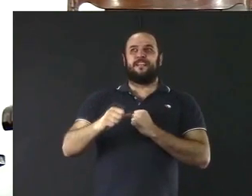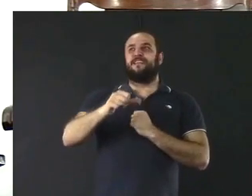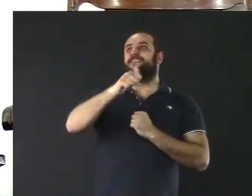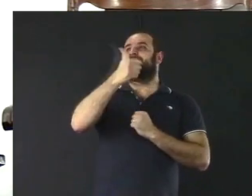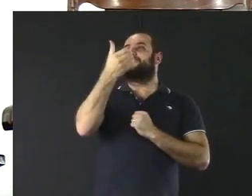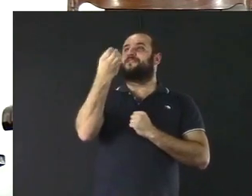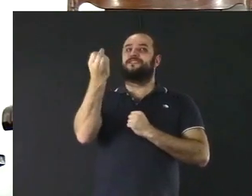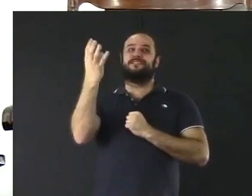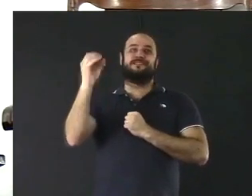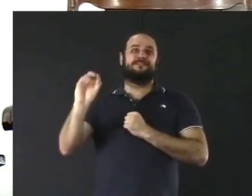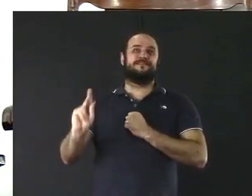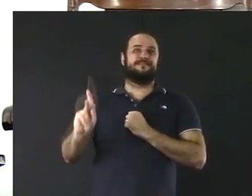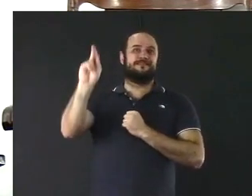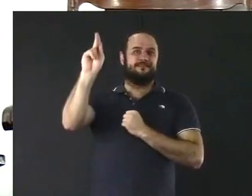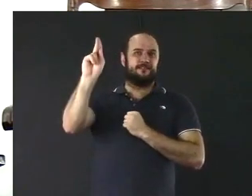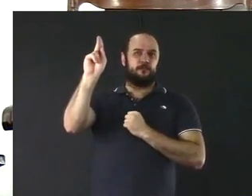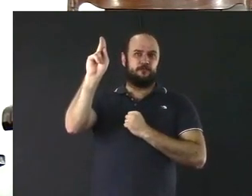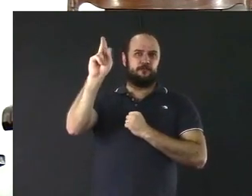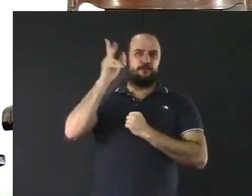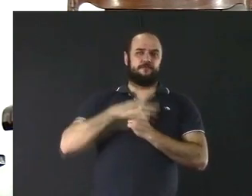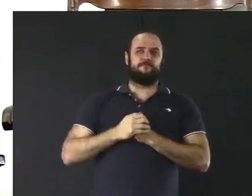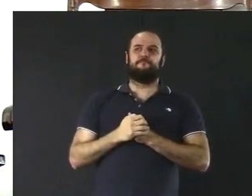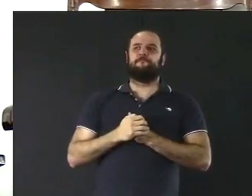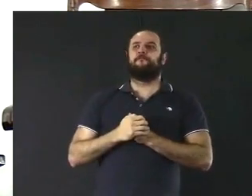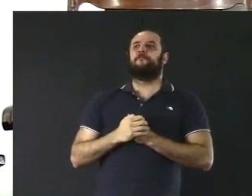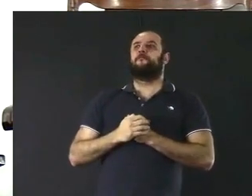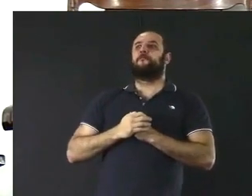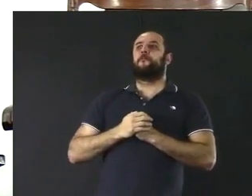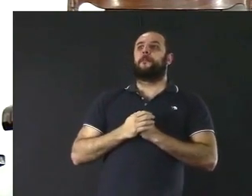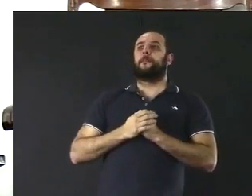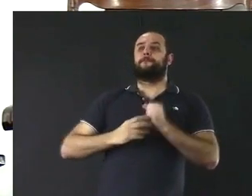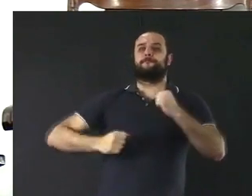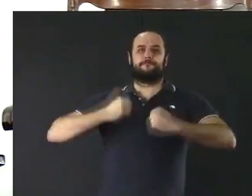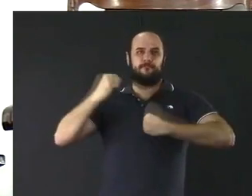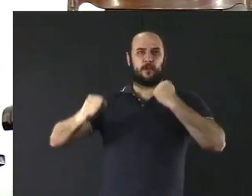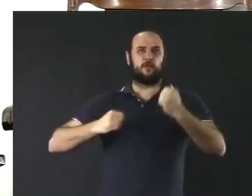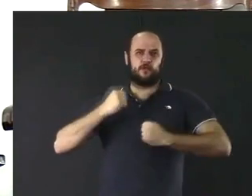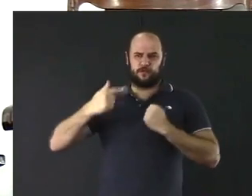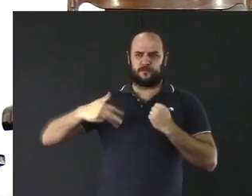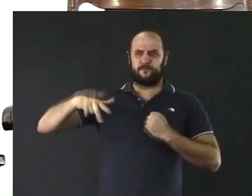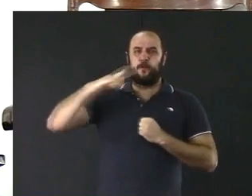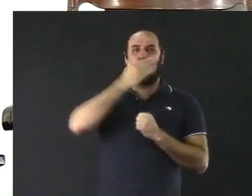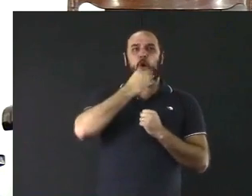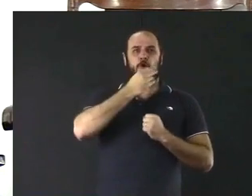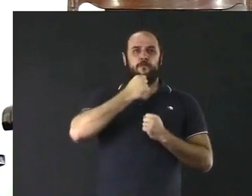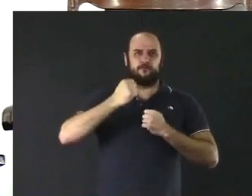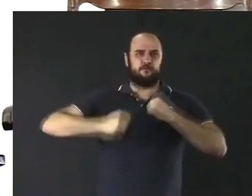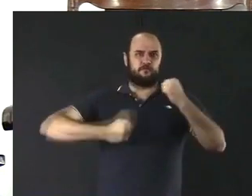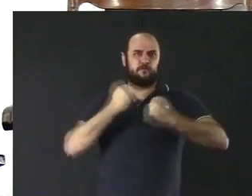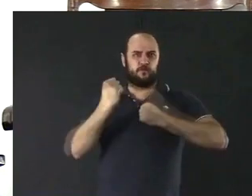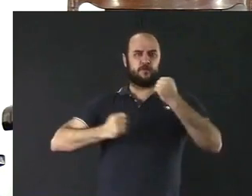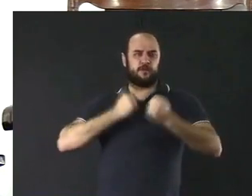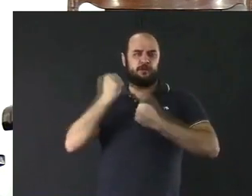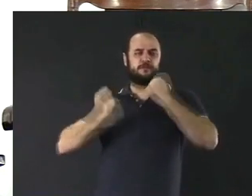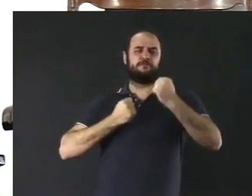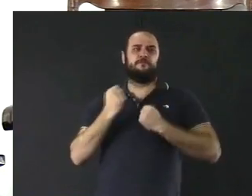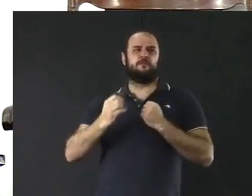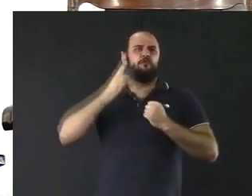160 quilômetros ou 100 milhas, e nessa maratona o atleta, ele está